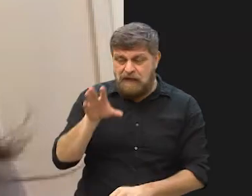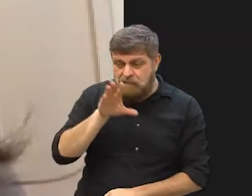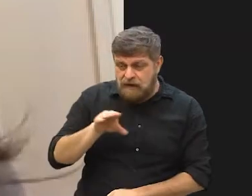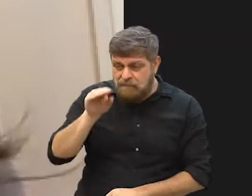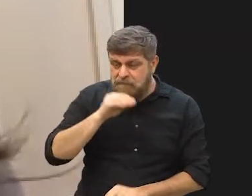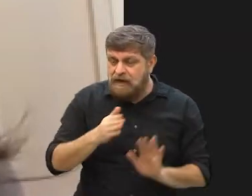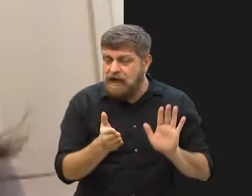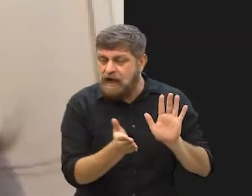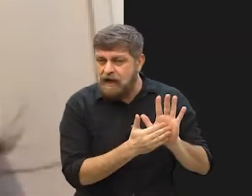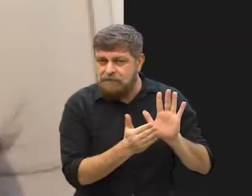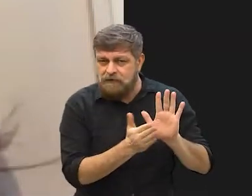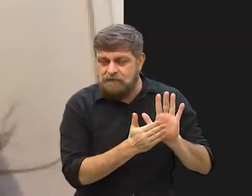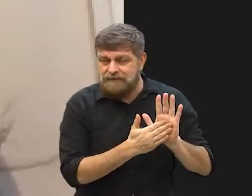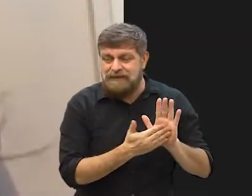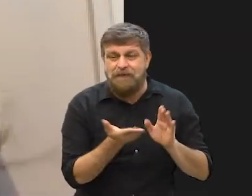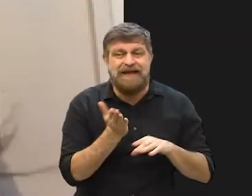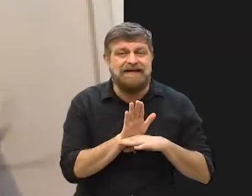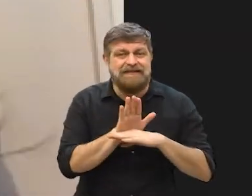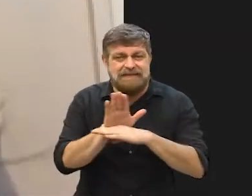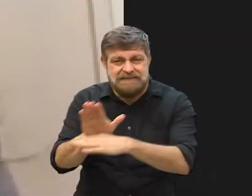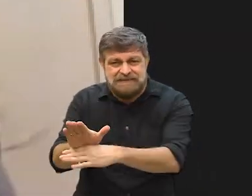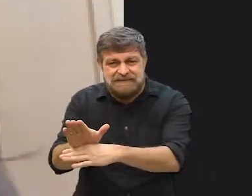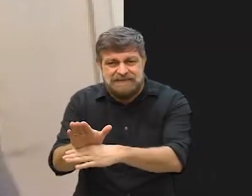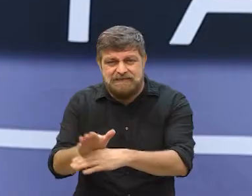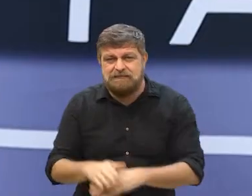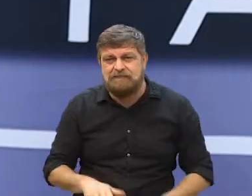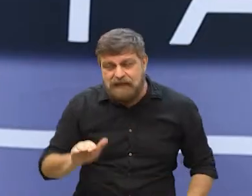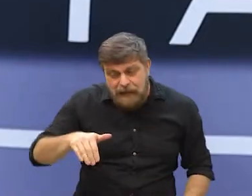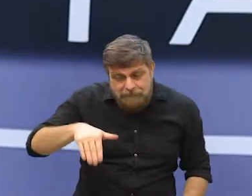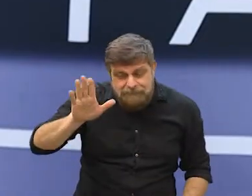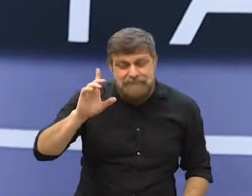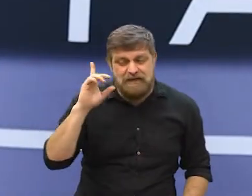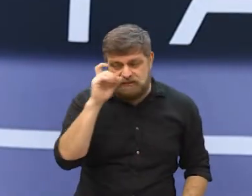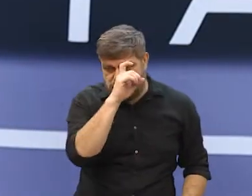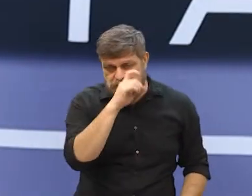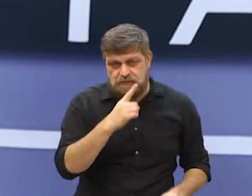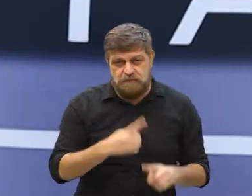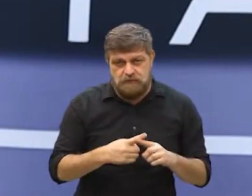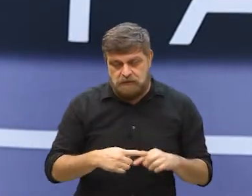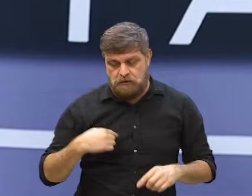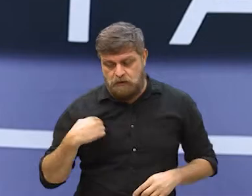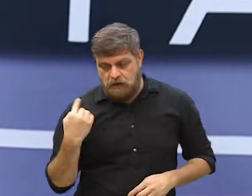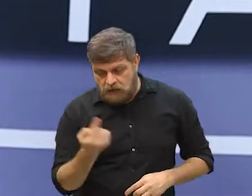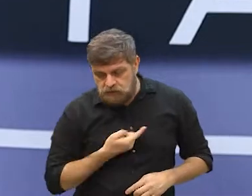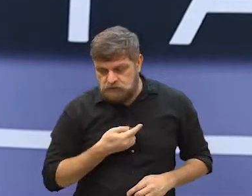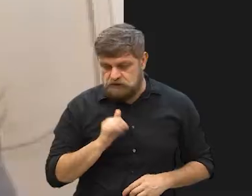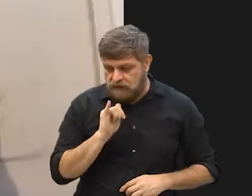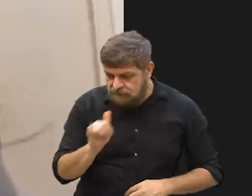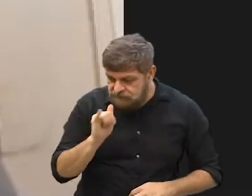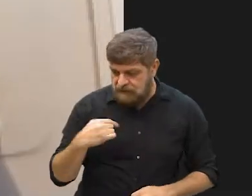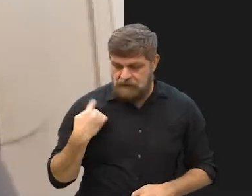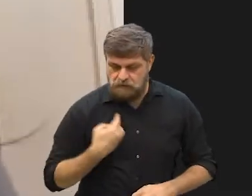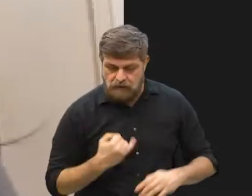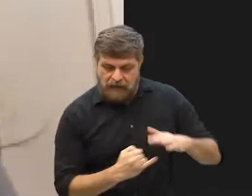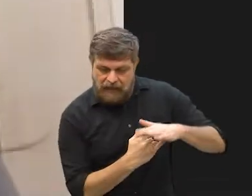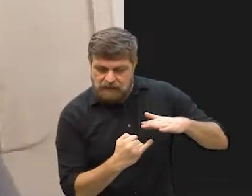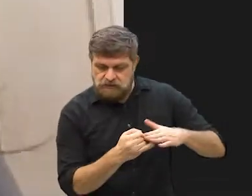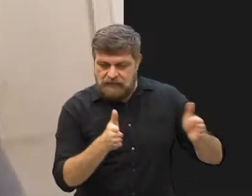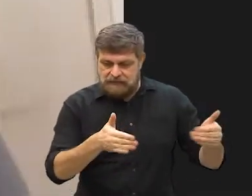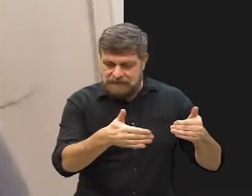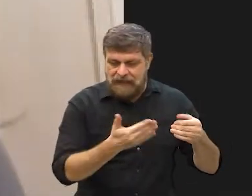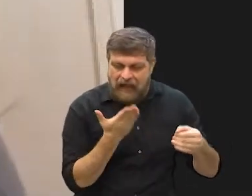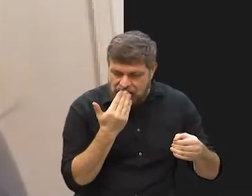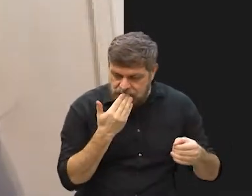nosso propósito não é assistencial, é um pouco mais difícil, né, porque quando você fala, olha, a entidade está dando